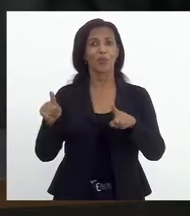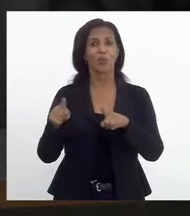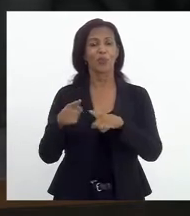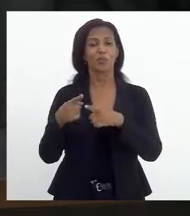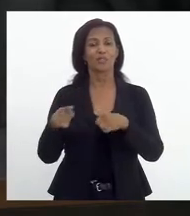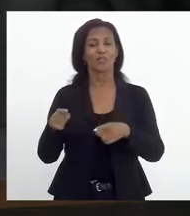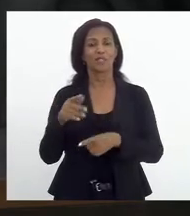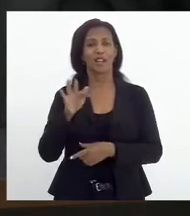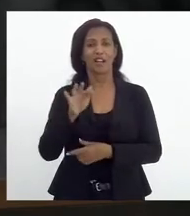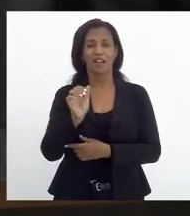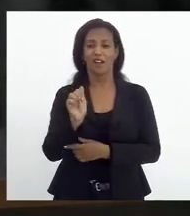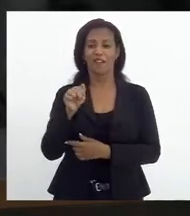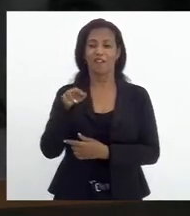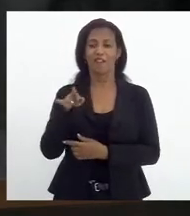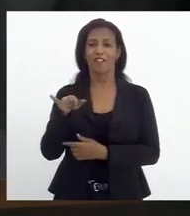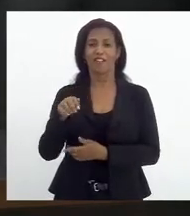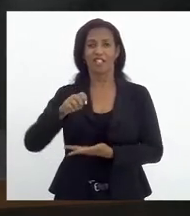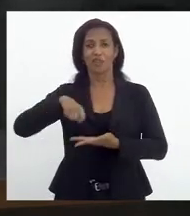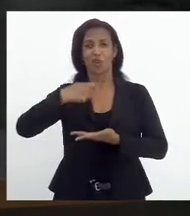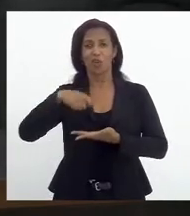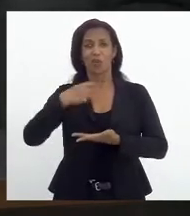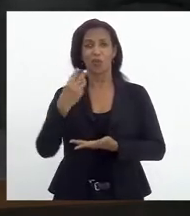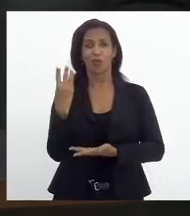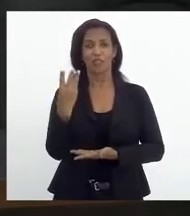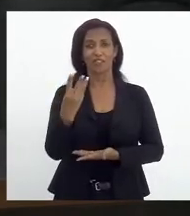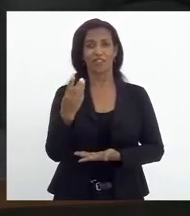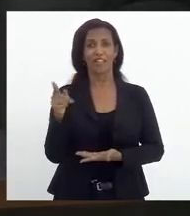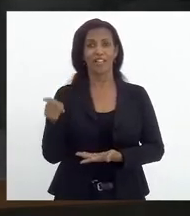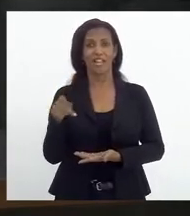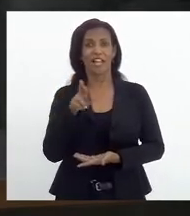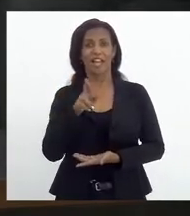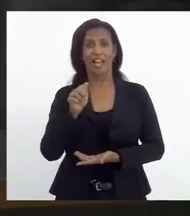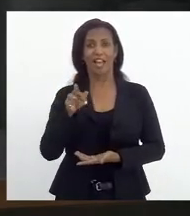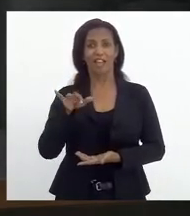repetiu, ele comeu três vezes. Ele e o Ratinho.